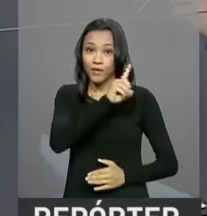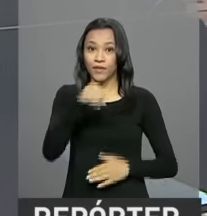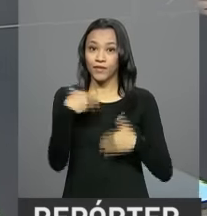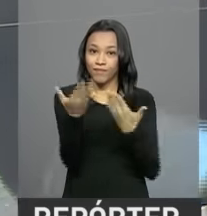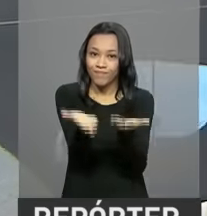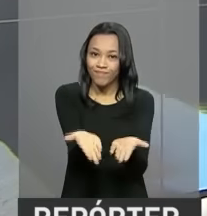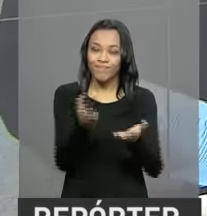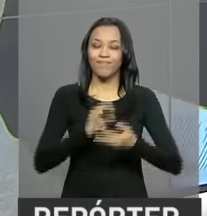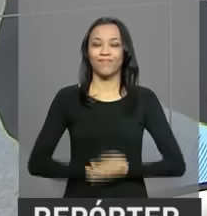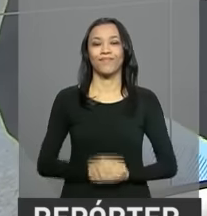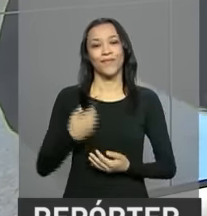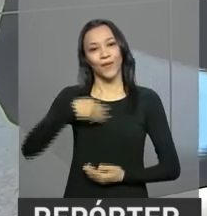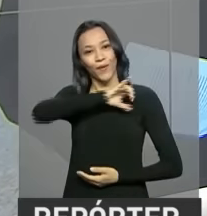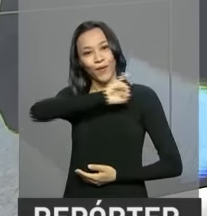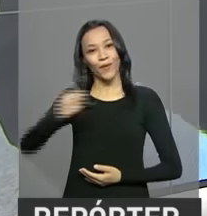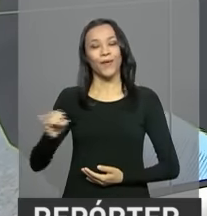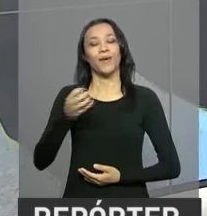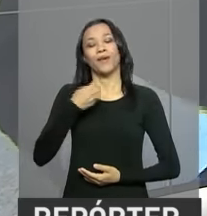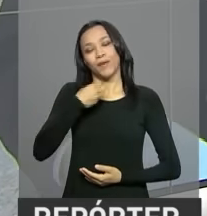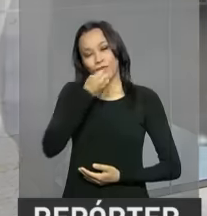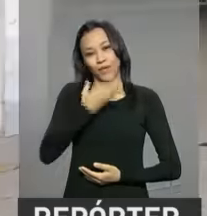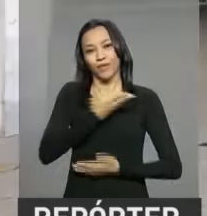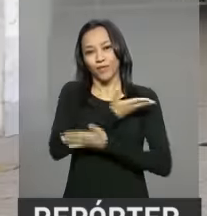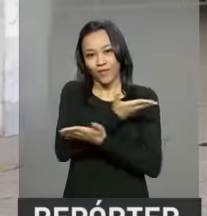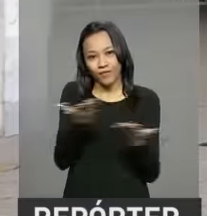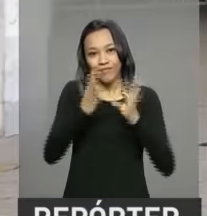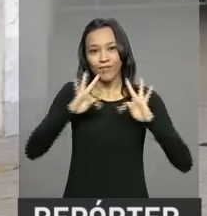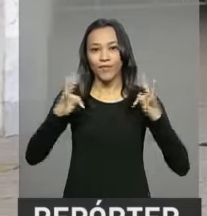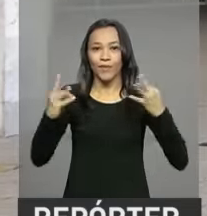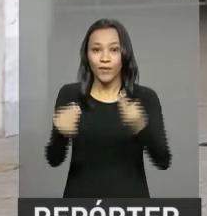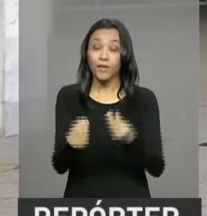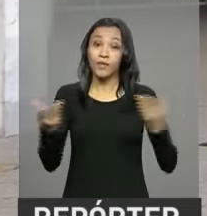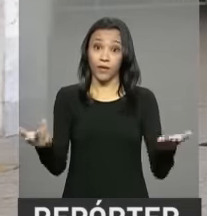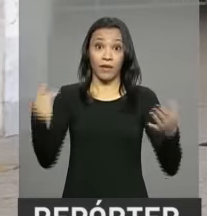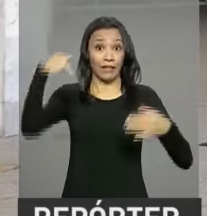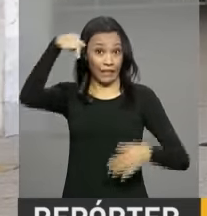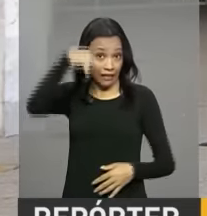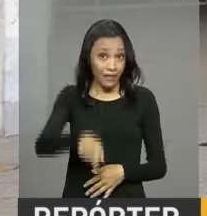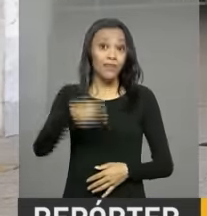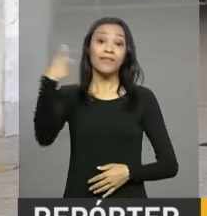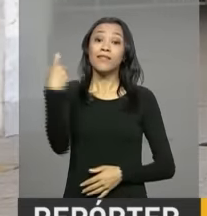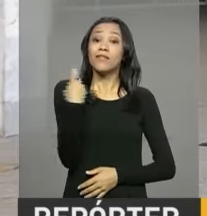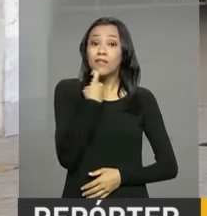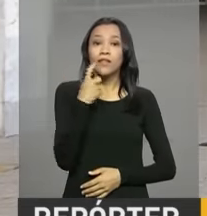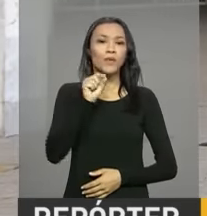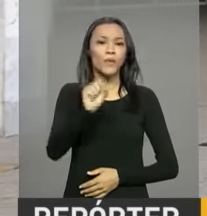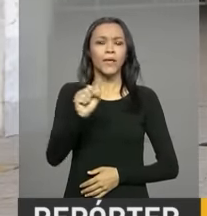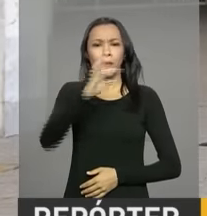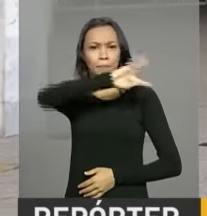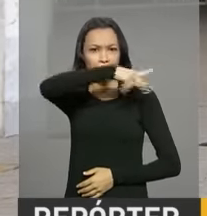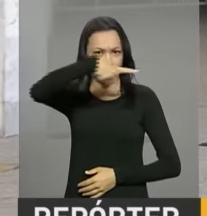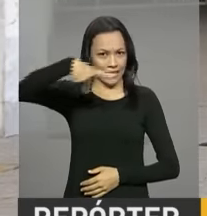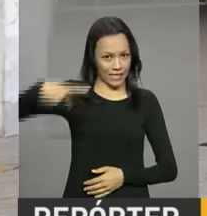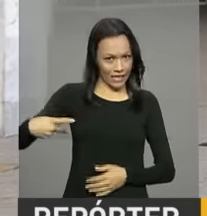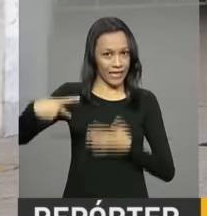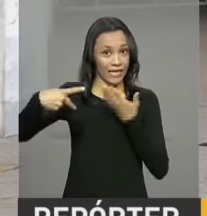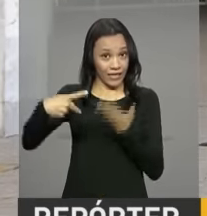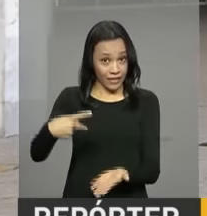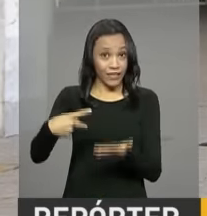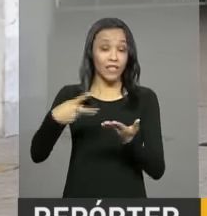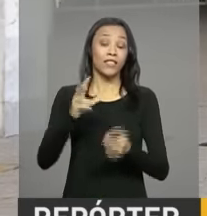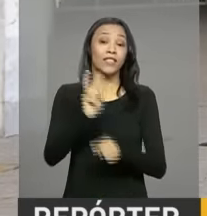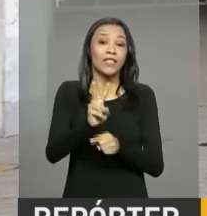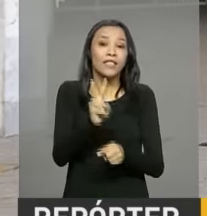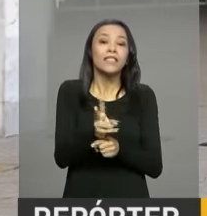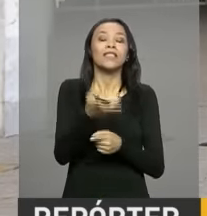você Oi Carla bom dia para você também bom dia a todos bom nesta sexta-feira o Presidente da República interino